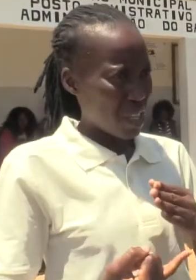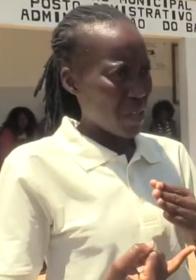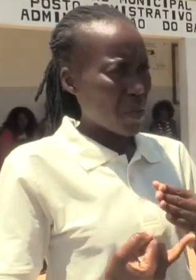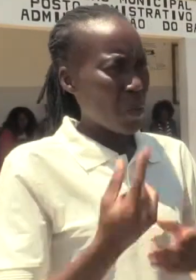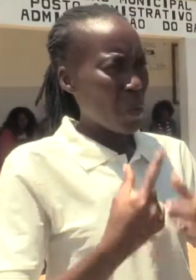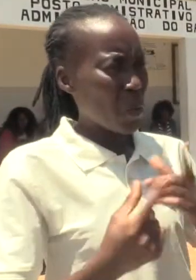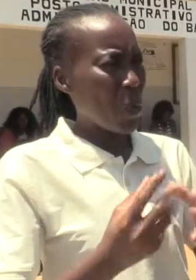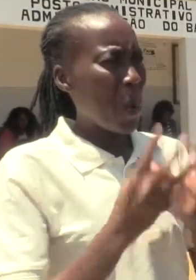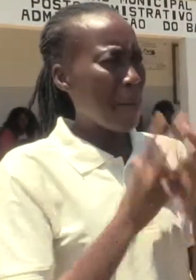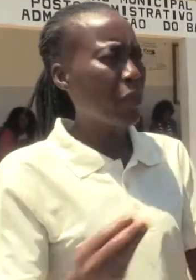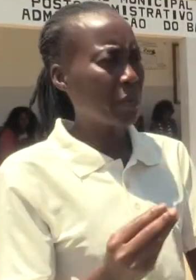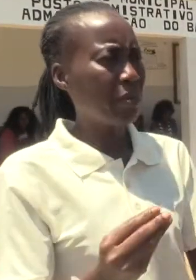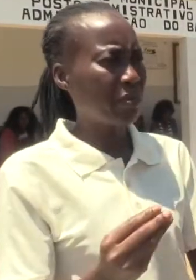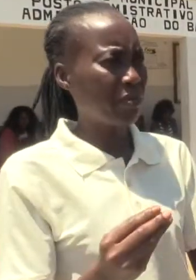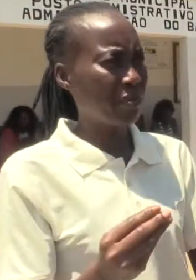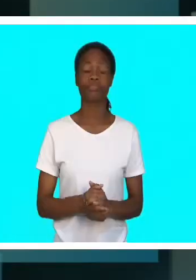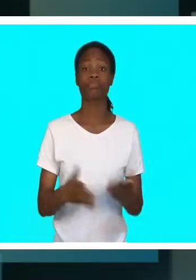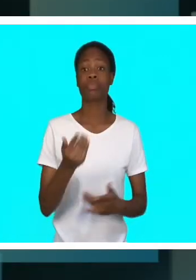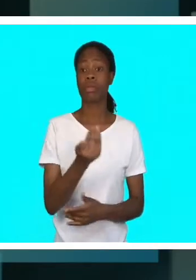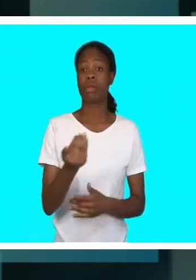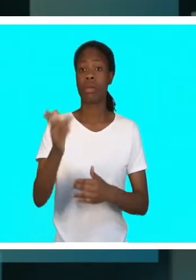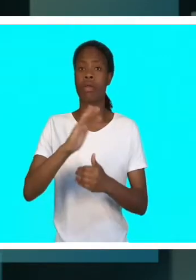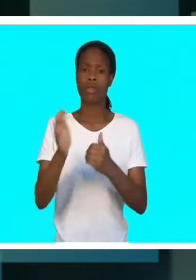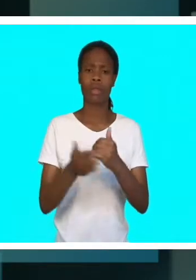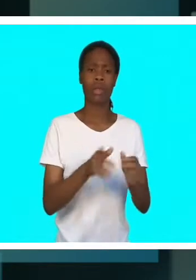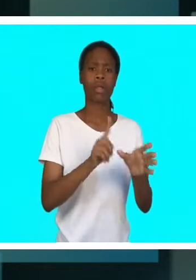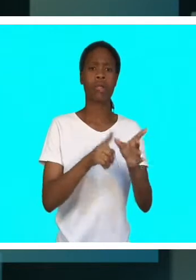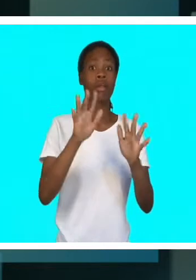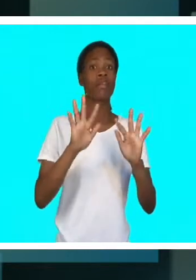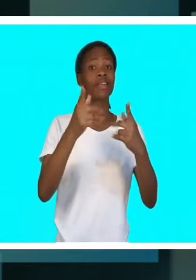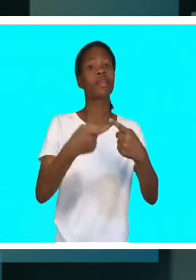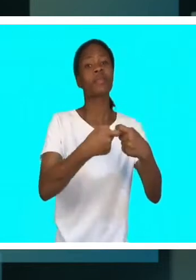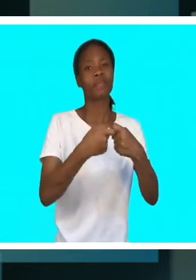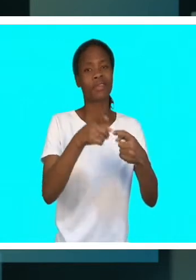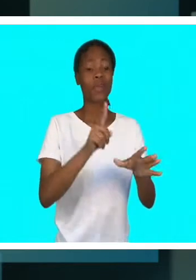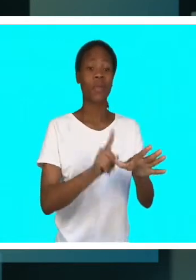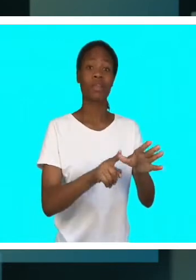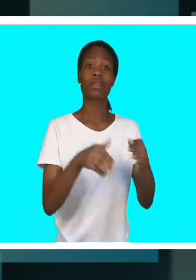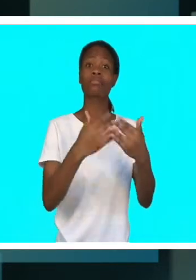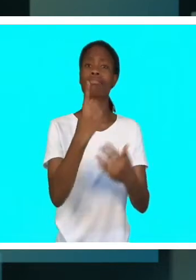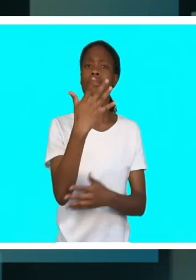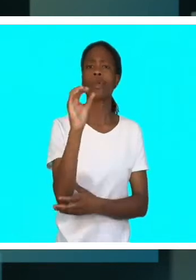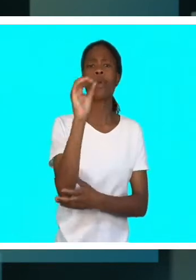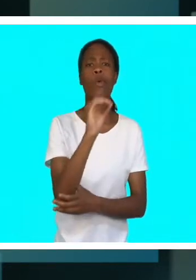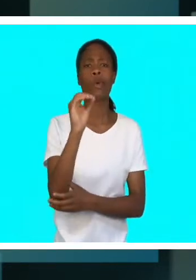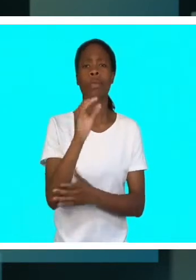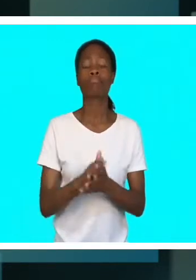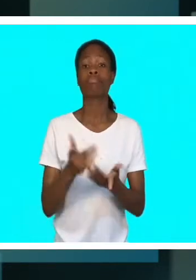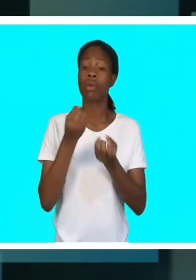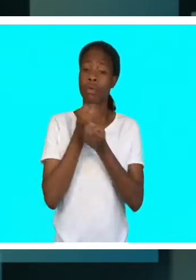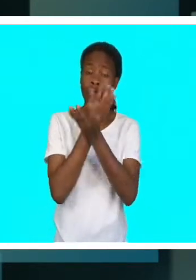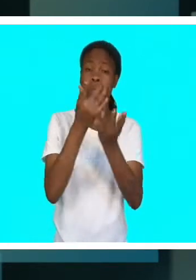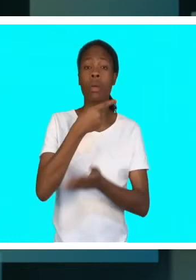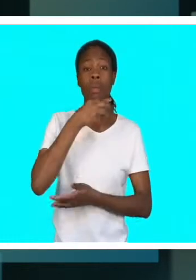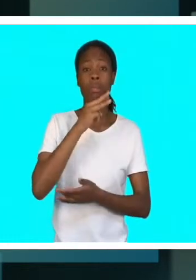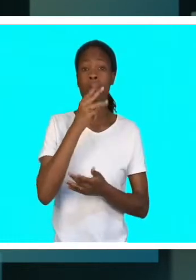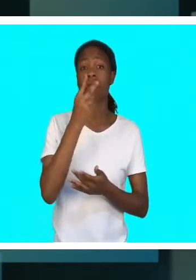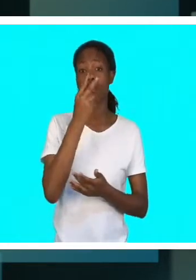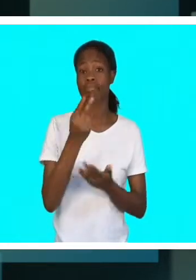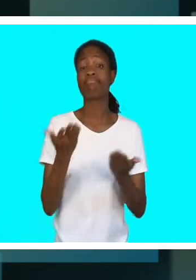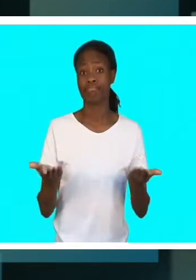desaparecido. A criança voltou ao convívio familiar na segunda-feira, 15 de outubro,